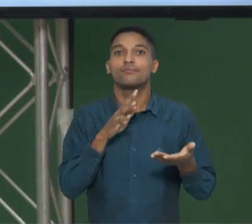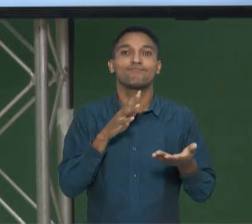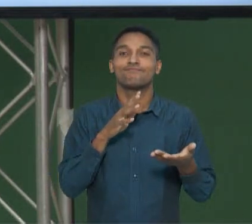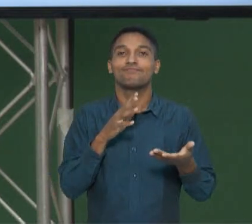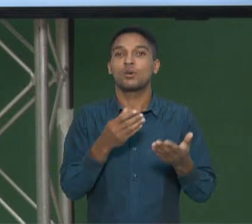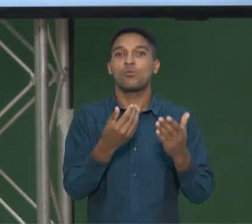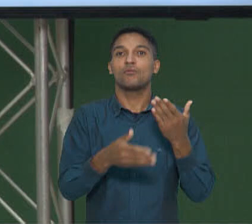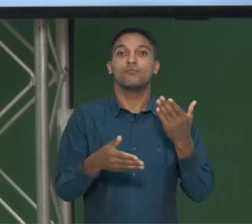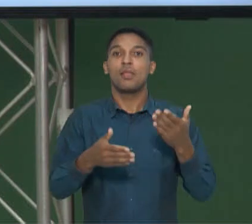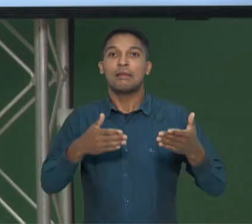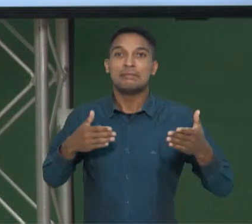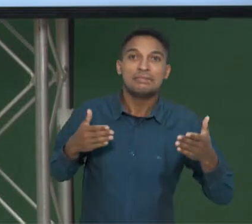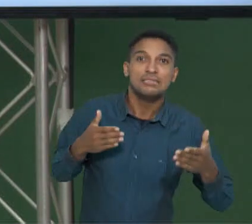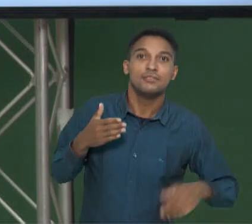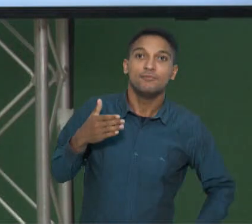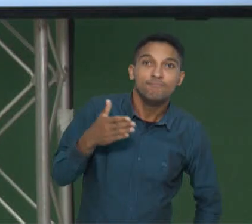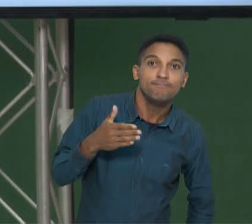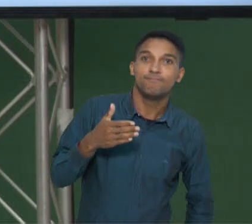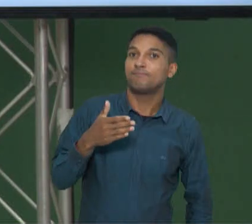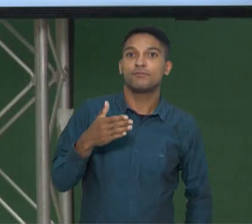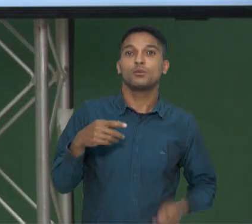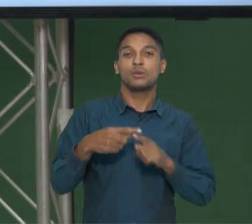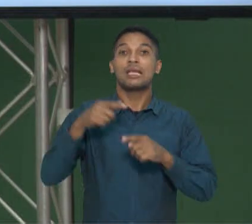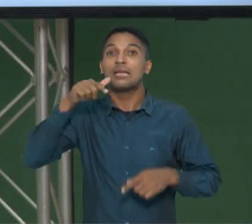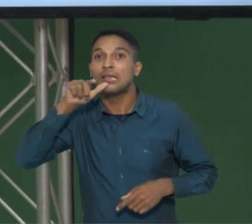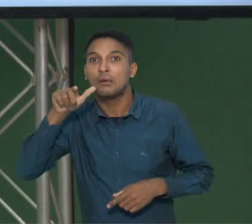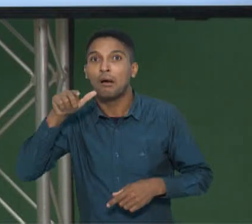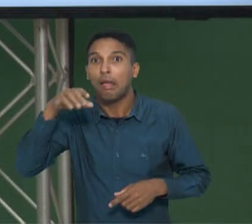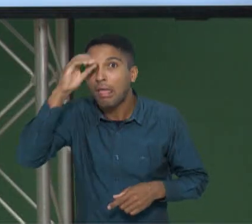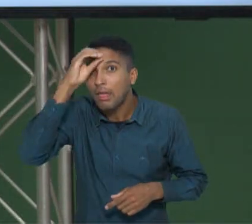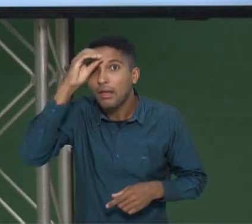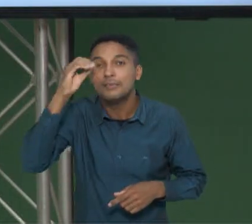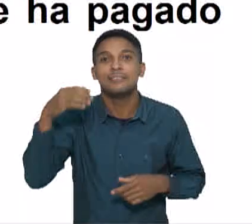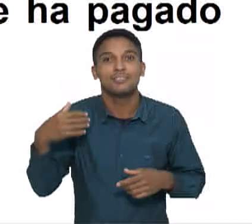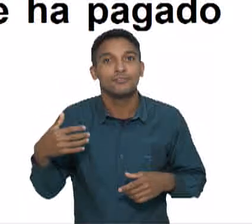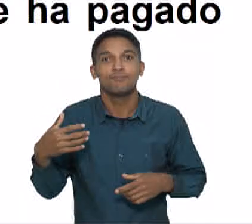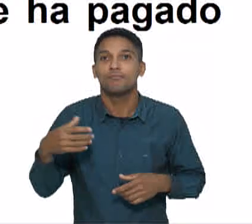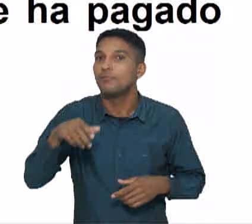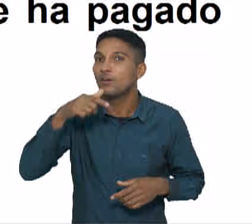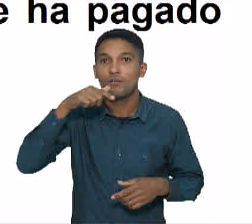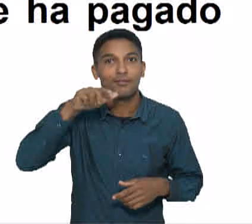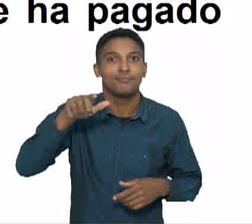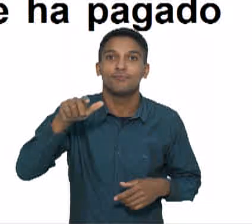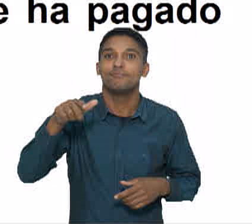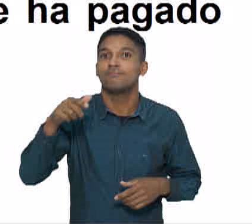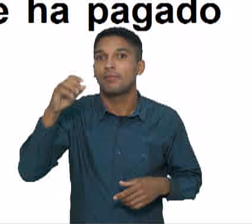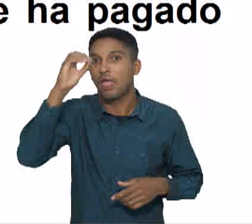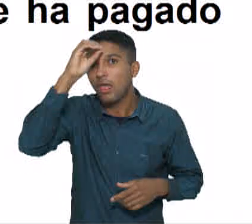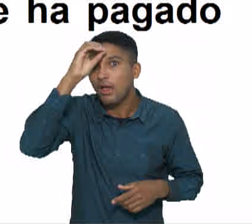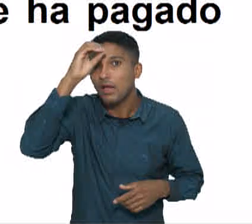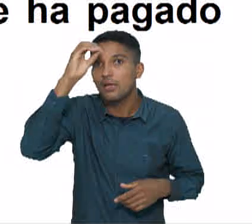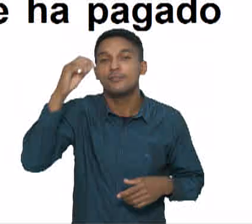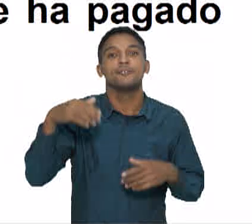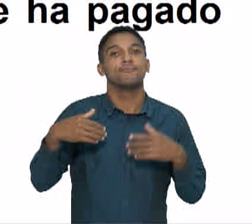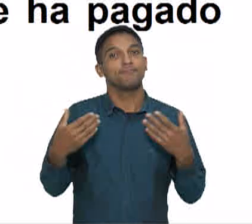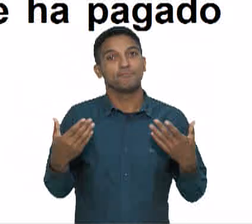tradição, alguma cultura justamente por conta disso. Por não hablar el idioma